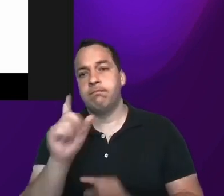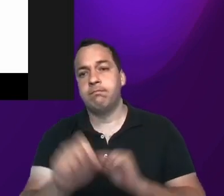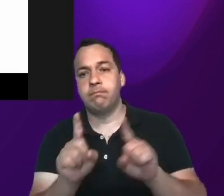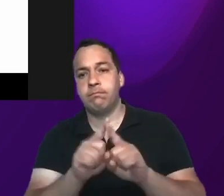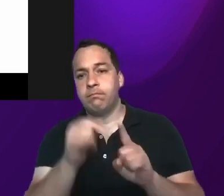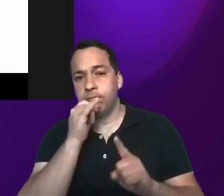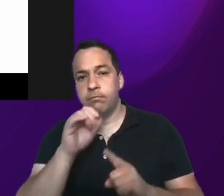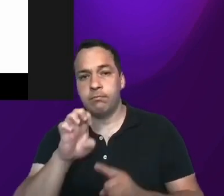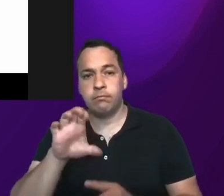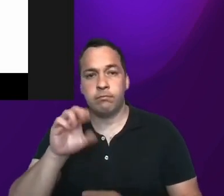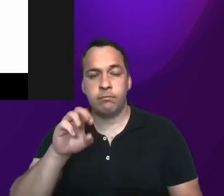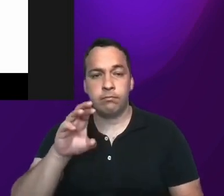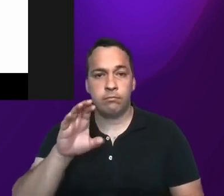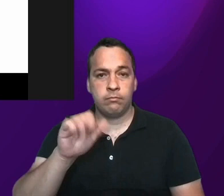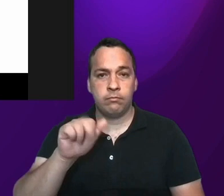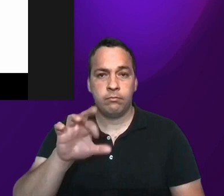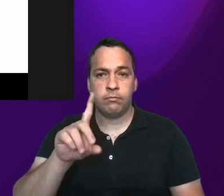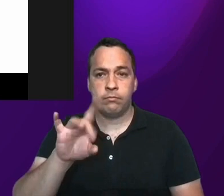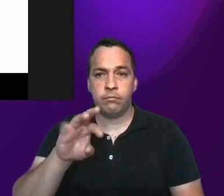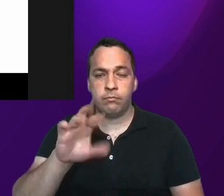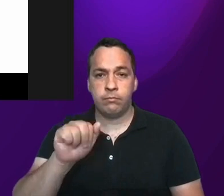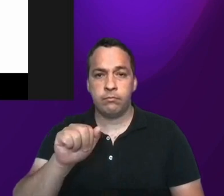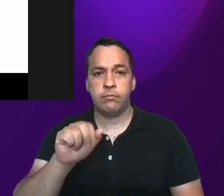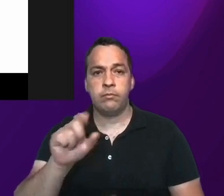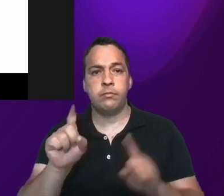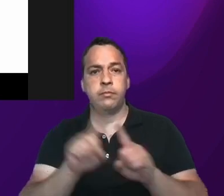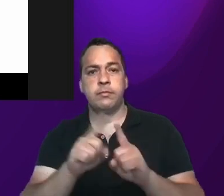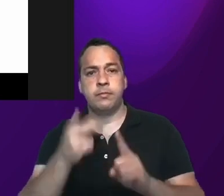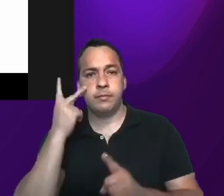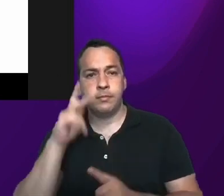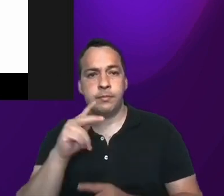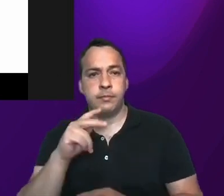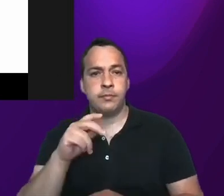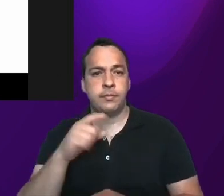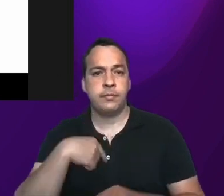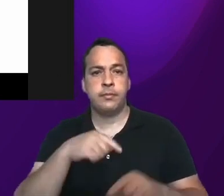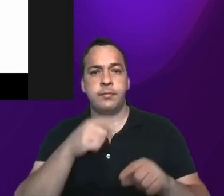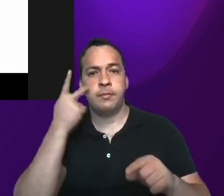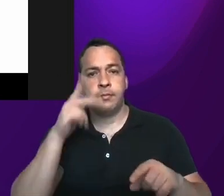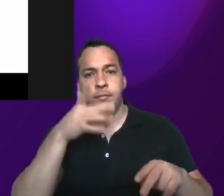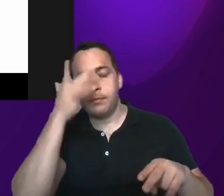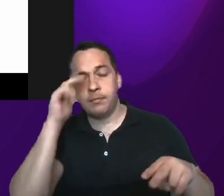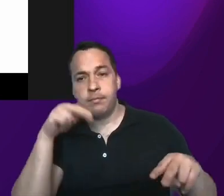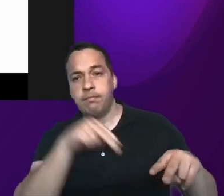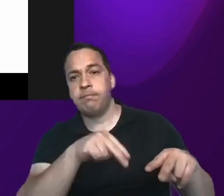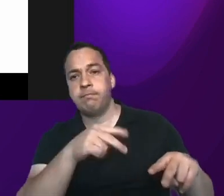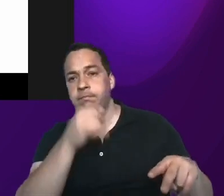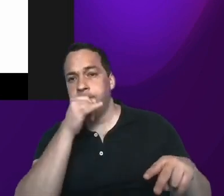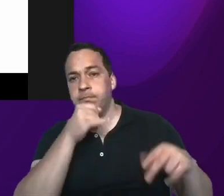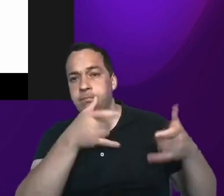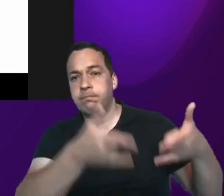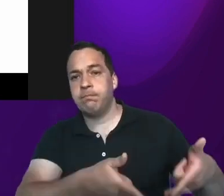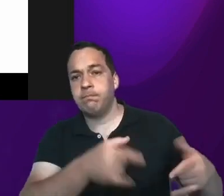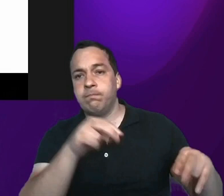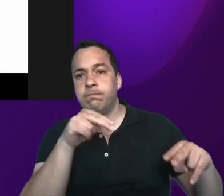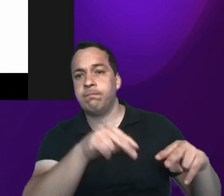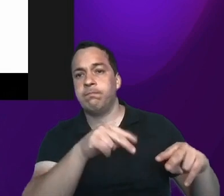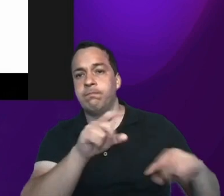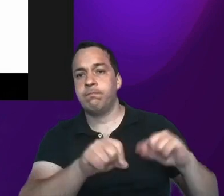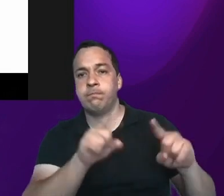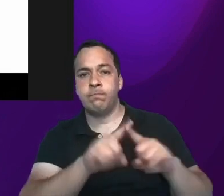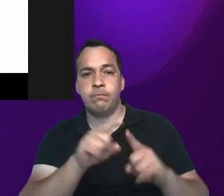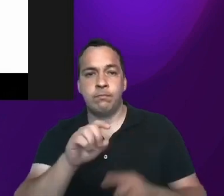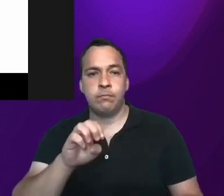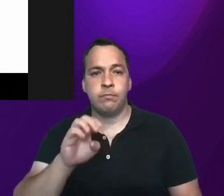ecocardiograma à beira-leito, a gente sabe, né, que a gente, com esse cardiograma à beira-leito, é